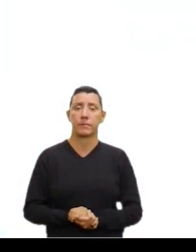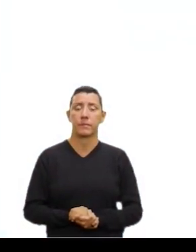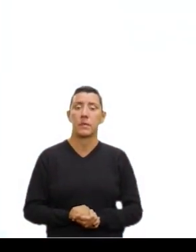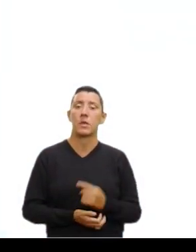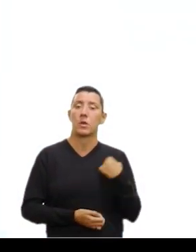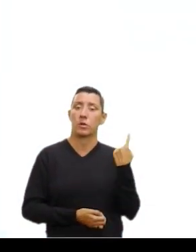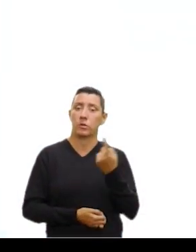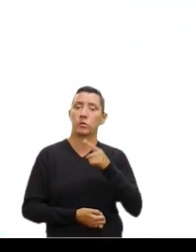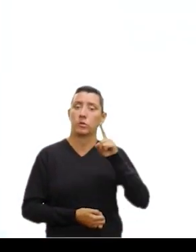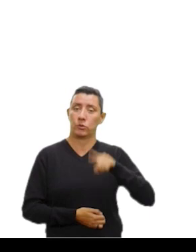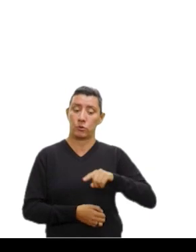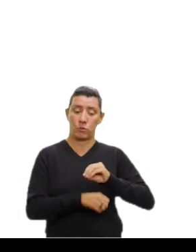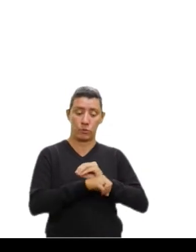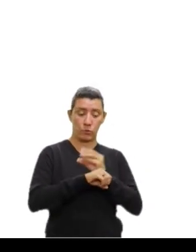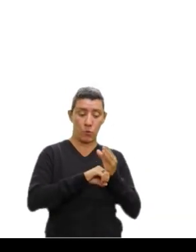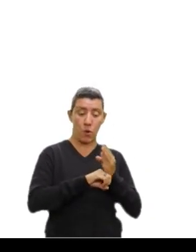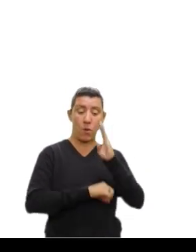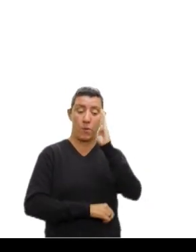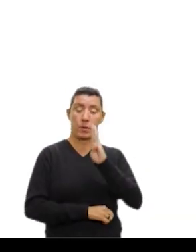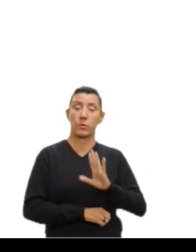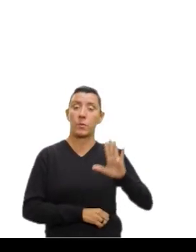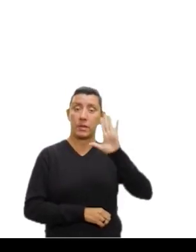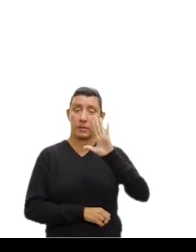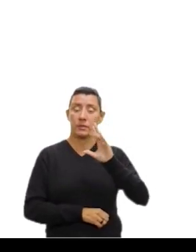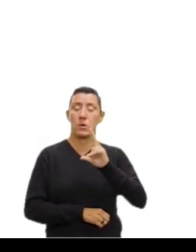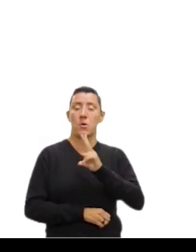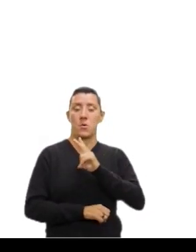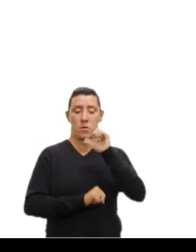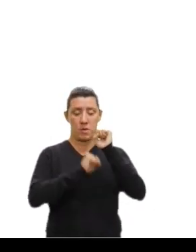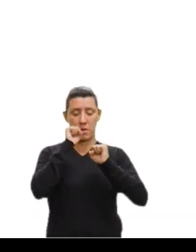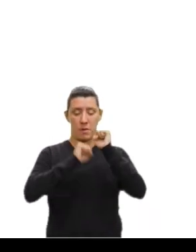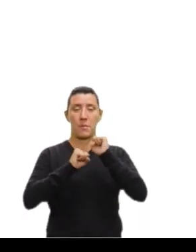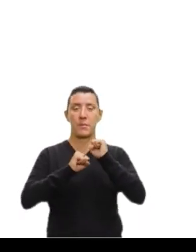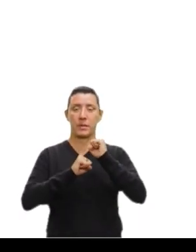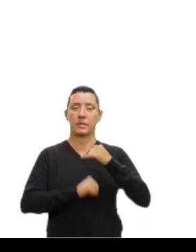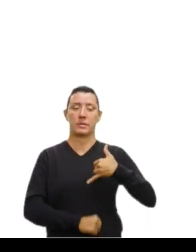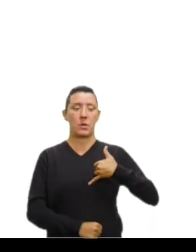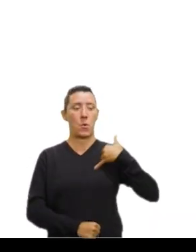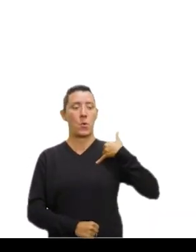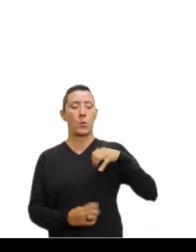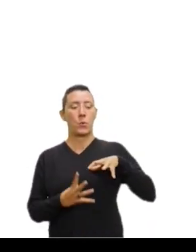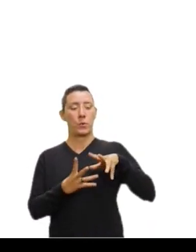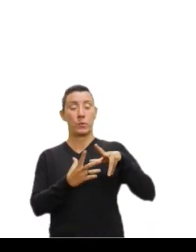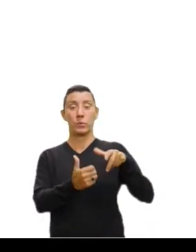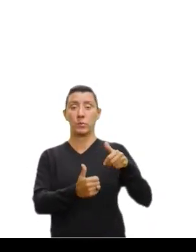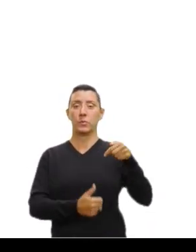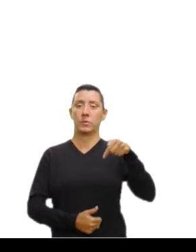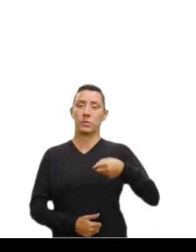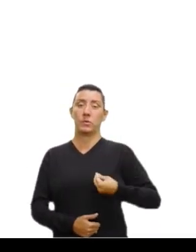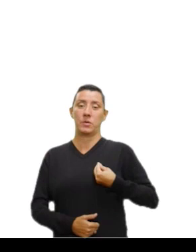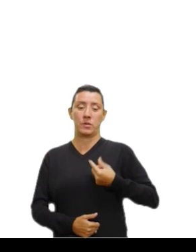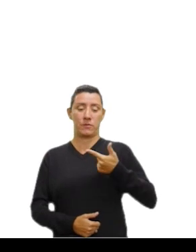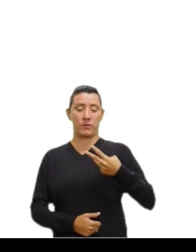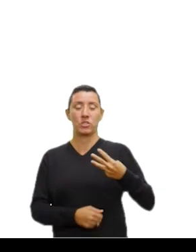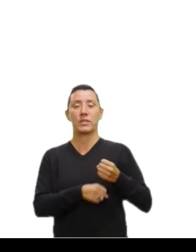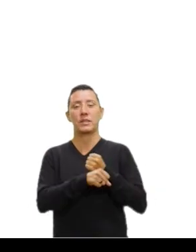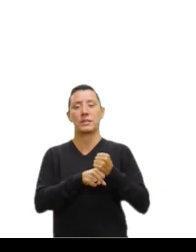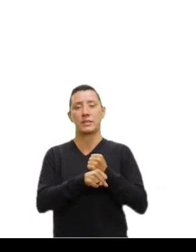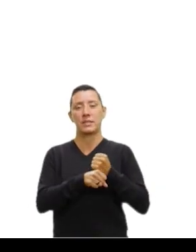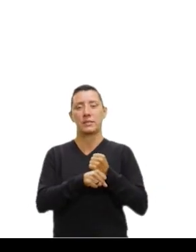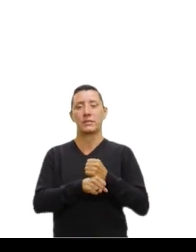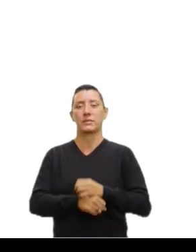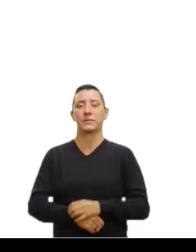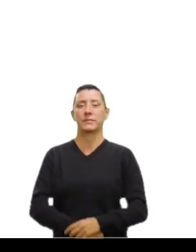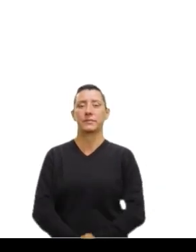Somos a Huawei Brasil, uma empresa privada global, com orgulho de estar aqui há 23 anos.